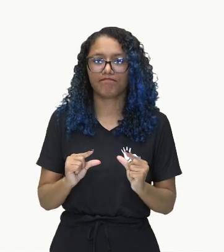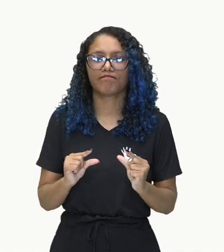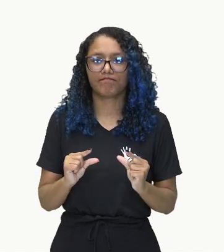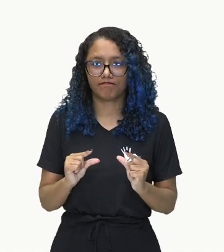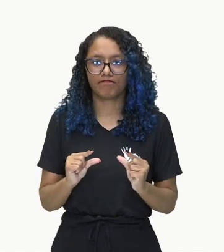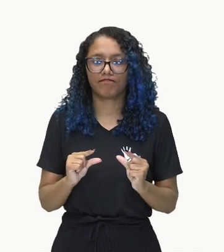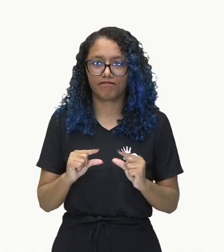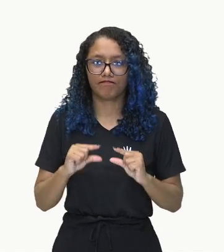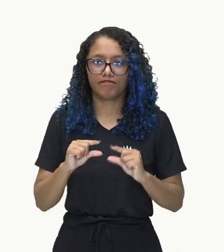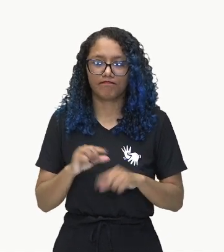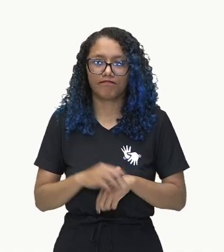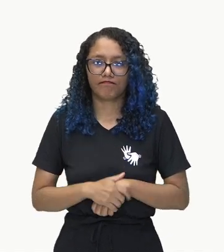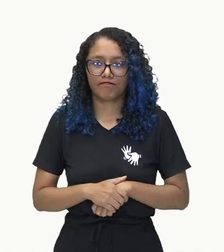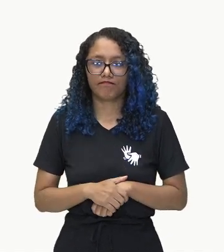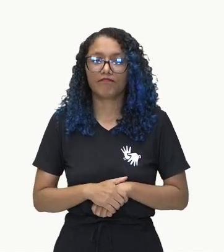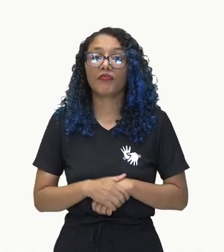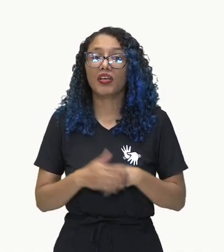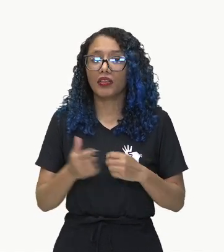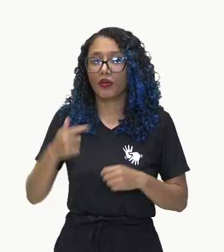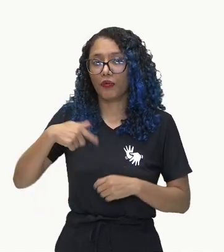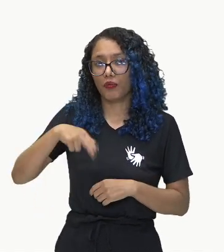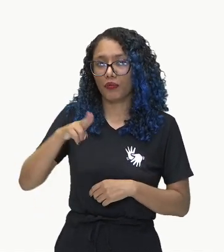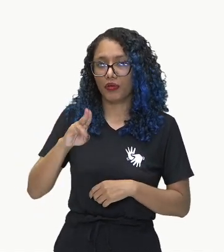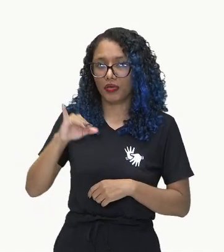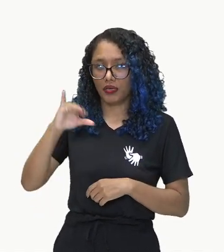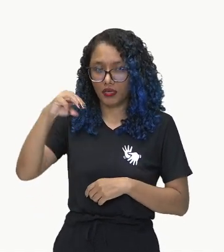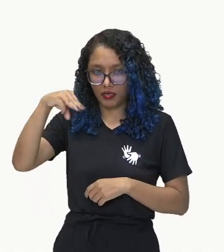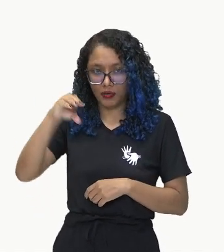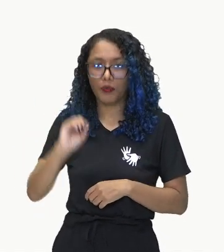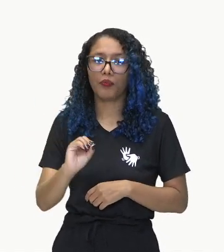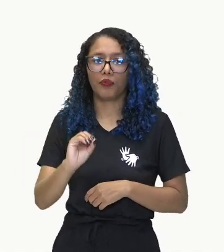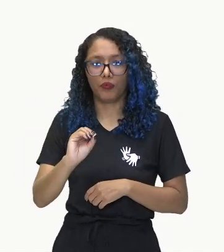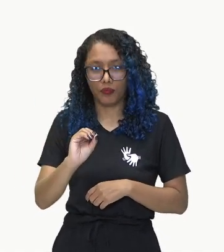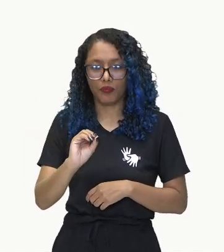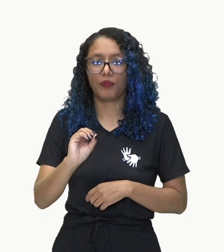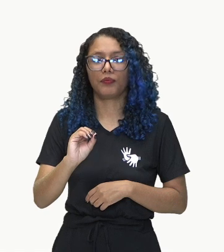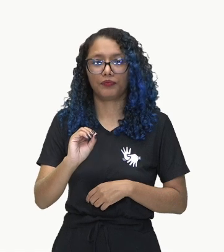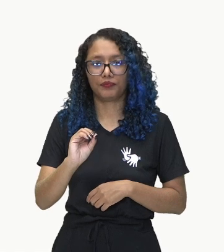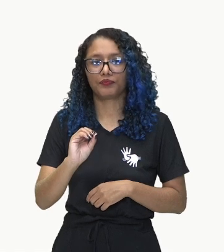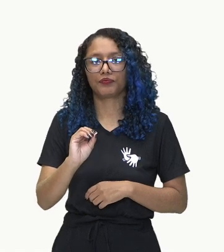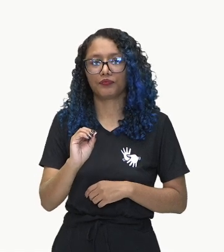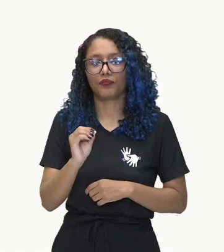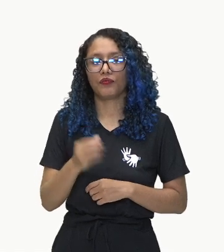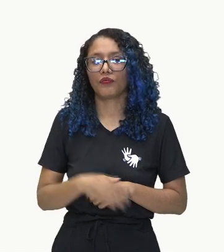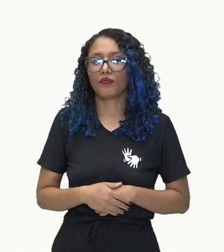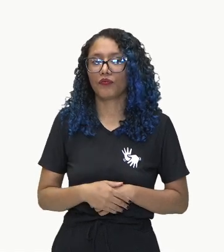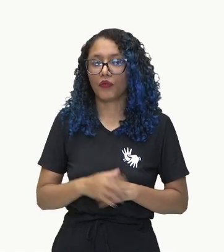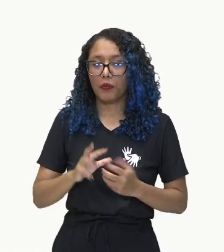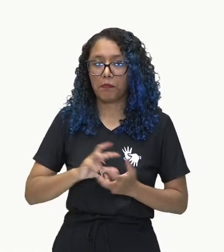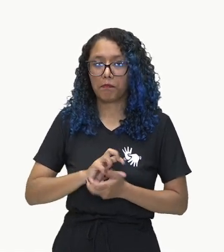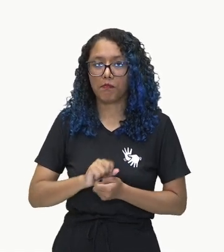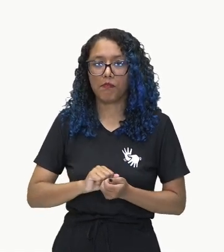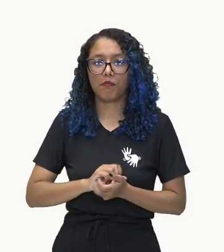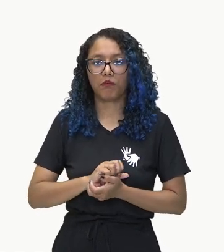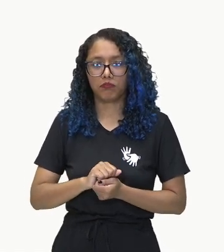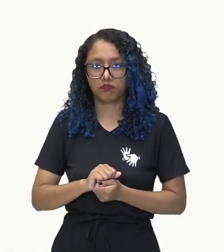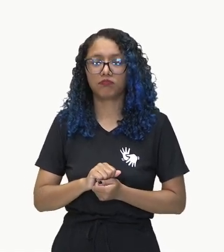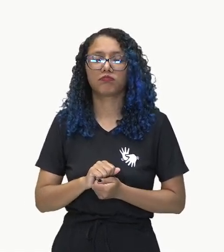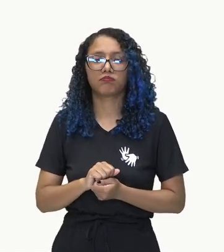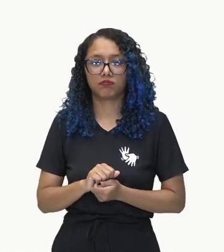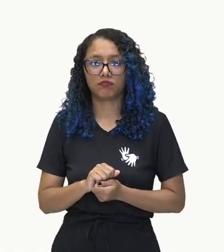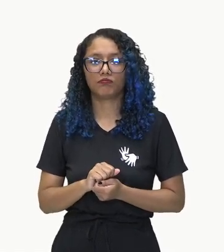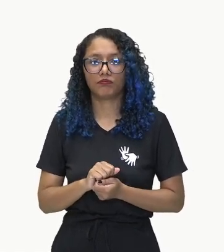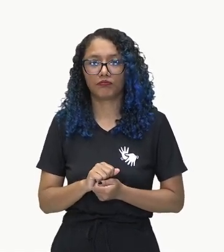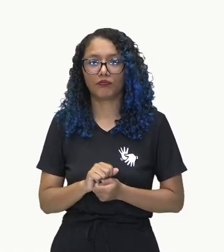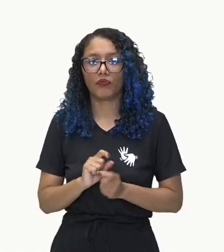Então, o quimo que foi formado por esse bolo alimentar durante a transformação no estômago, né, que é